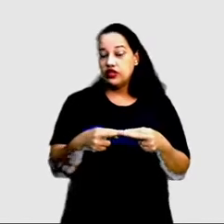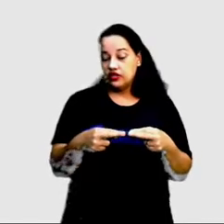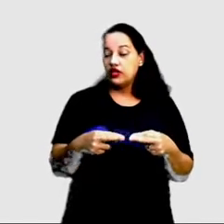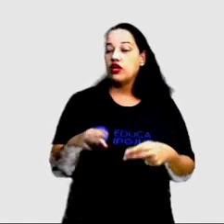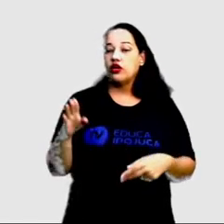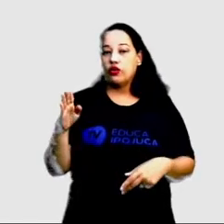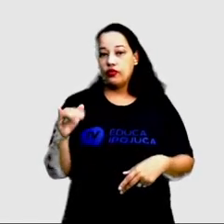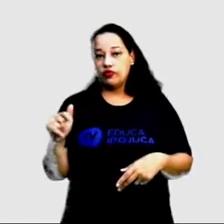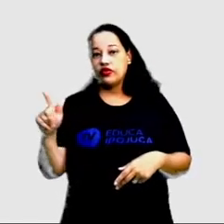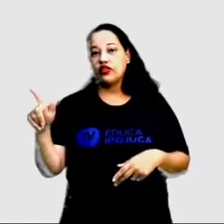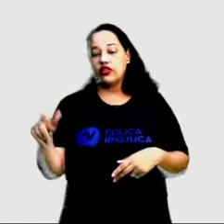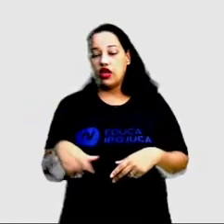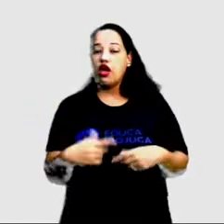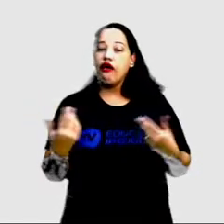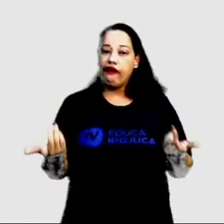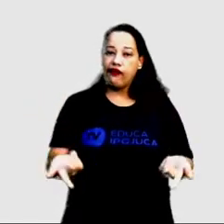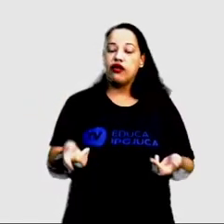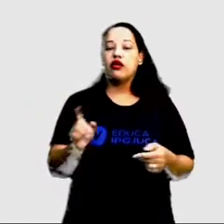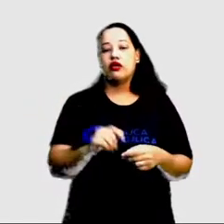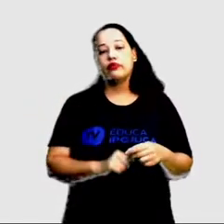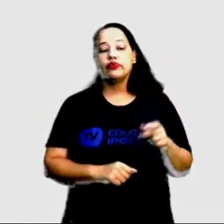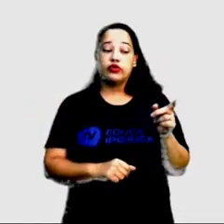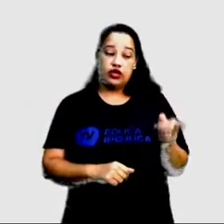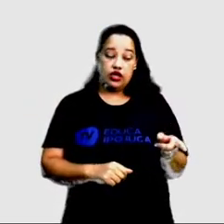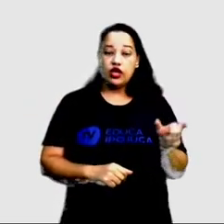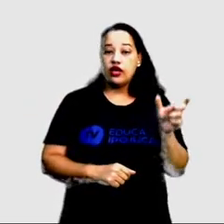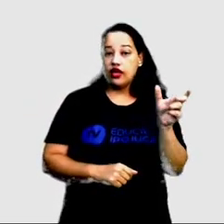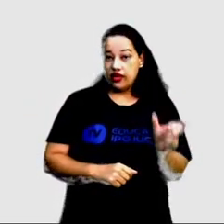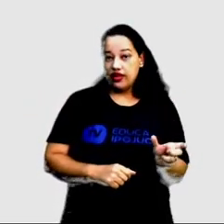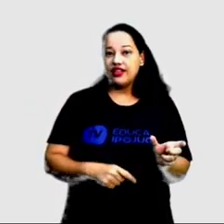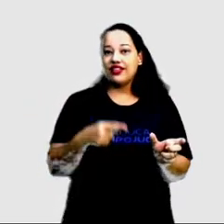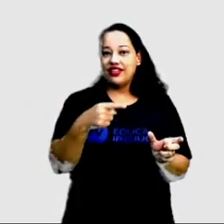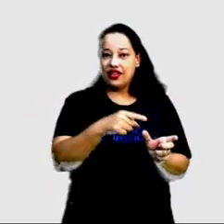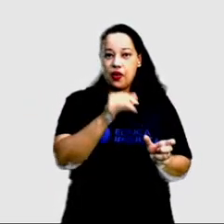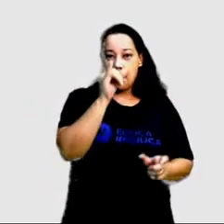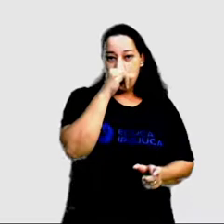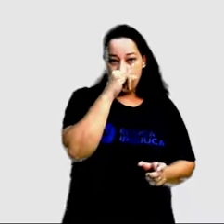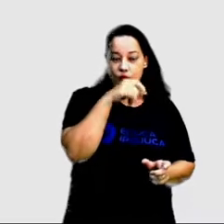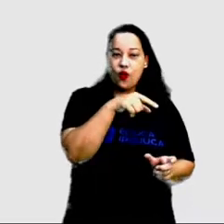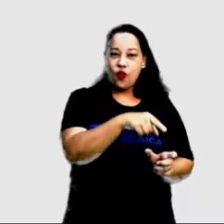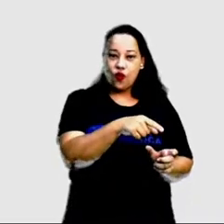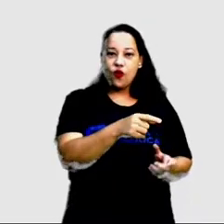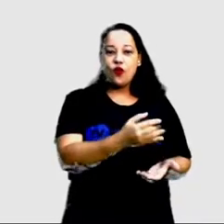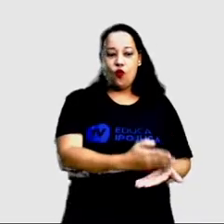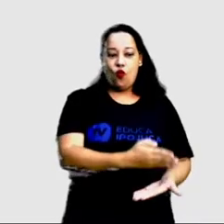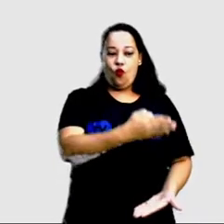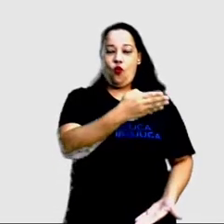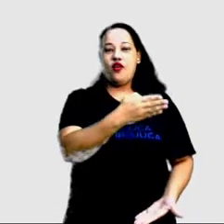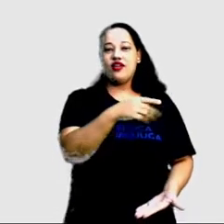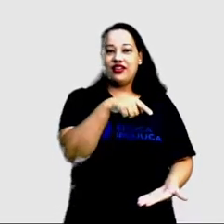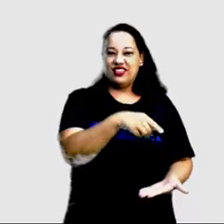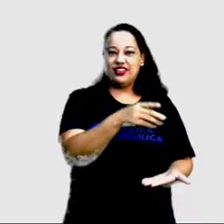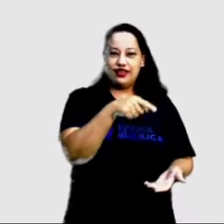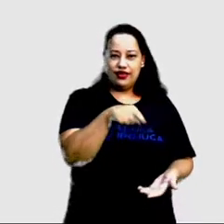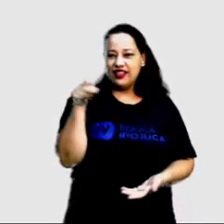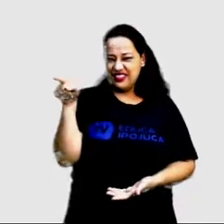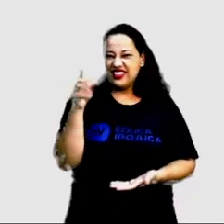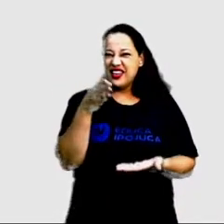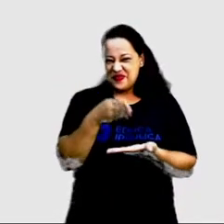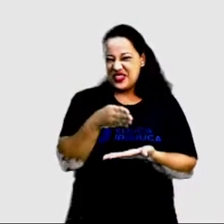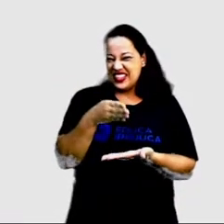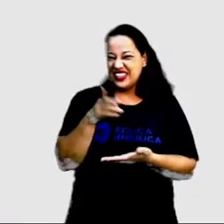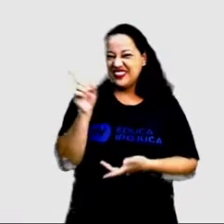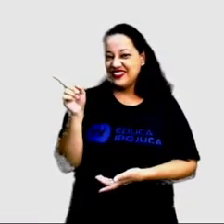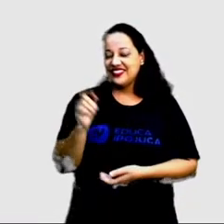que é um adjetivo, né? Então, o porco é grande. Apesar que esse porco aqui, ele é little, né? Ele é pequenininho, esse que eu coloquei na